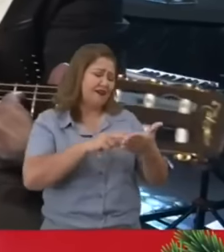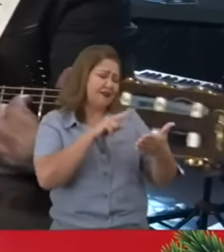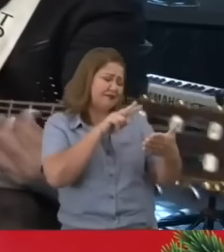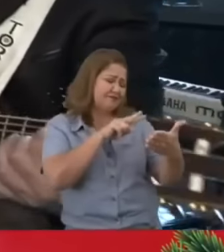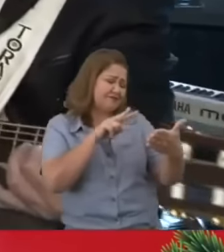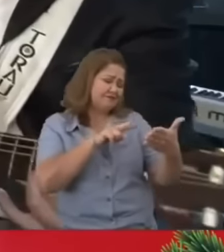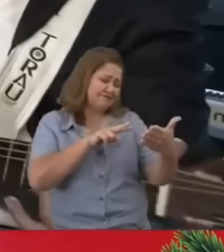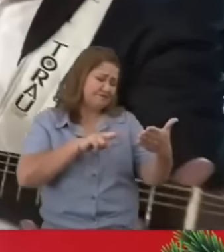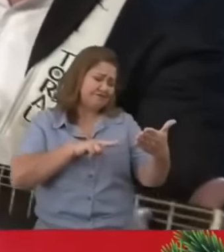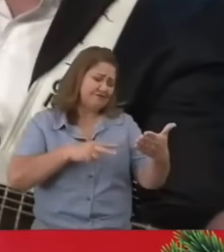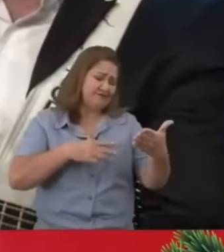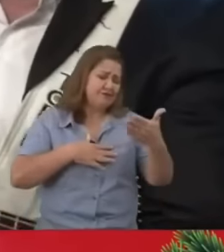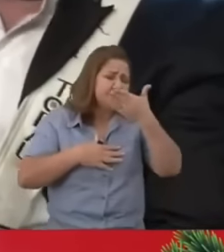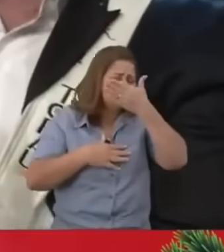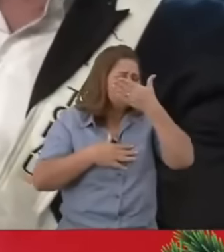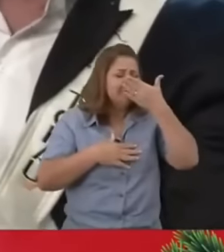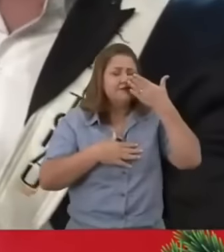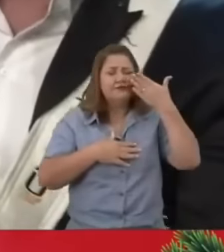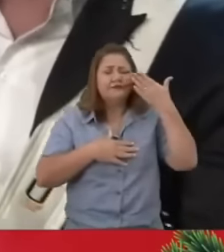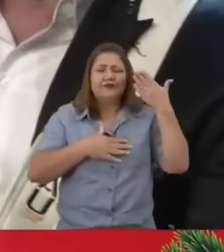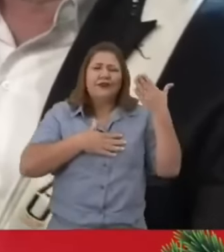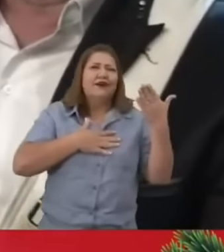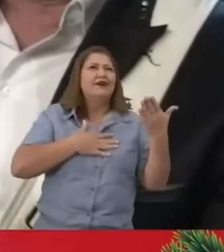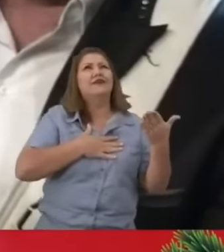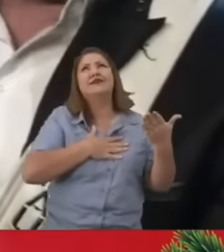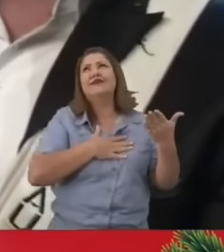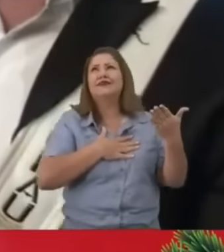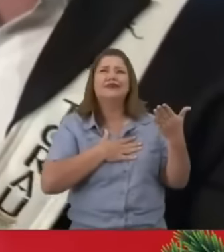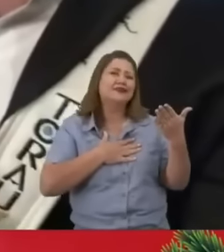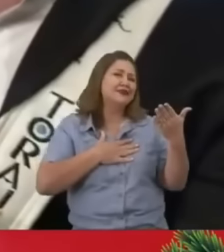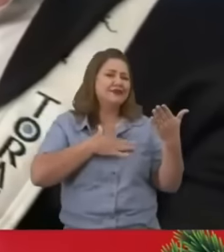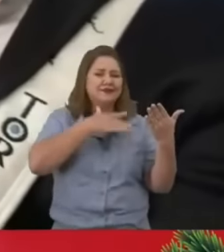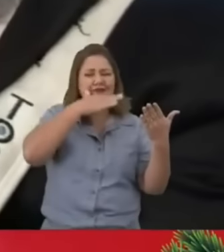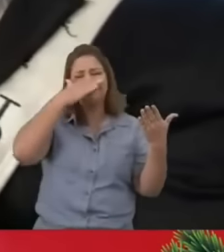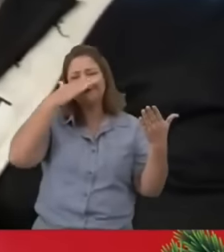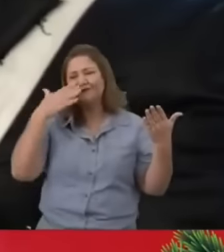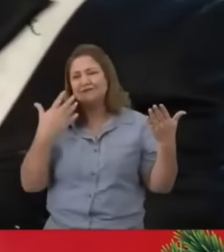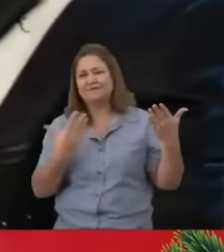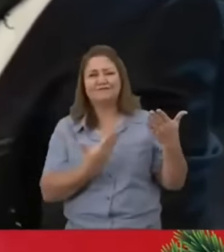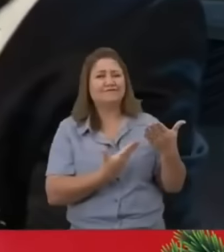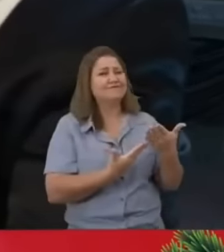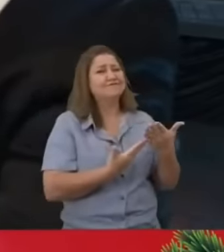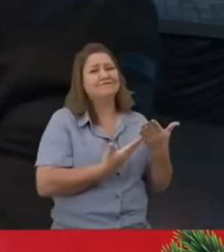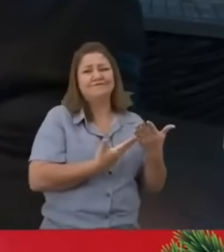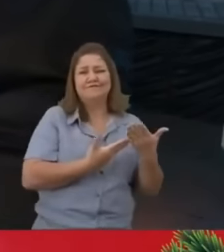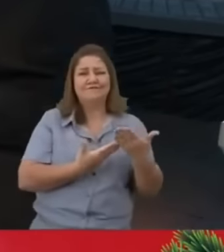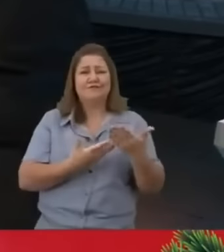relendo a carta, sentindo o perfume.